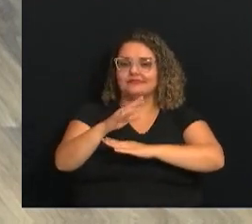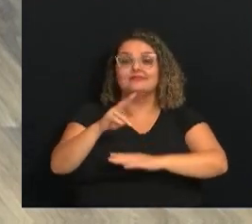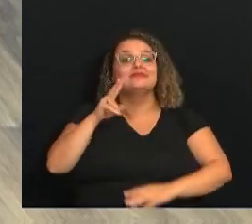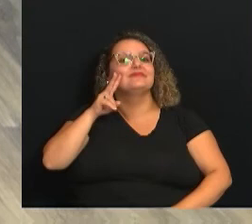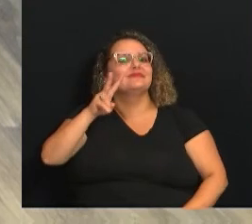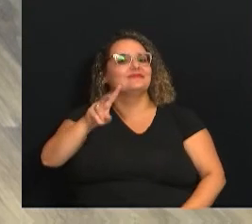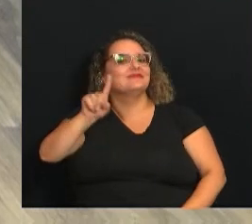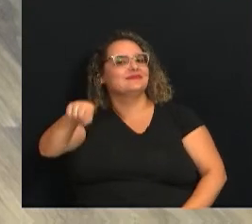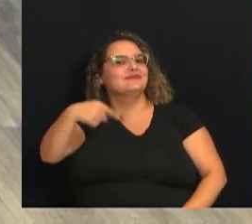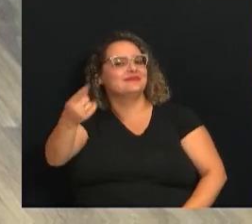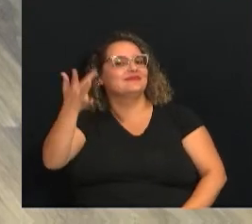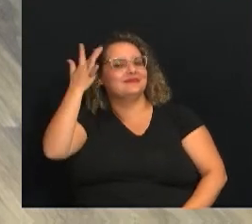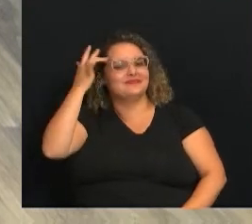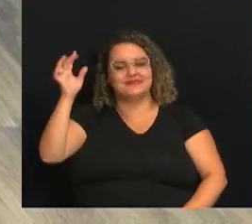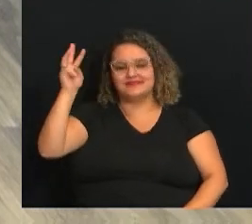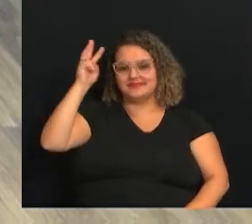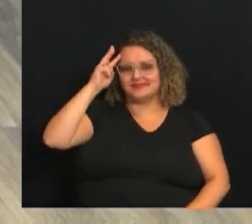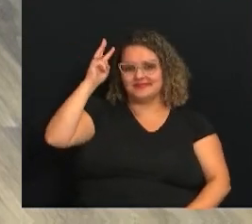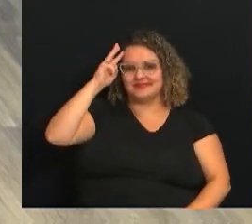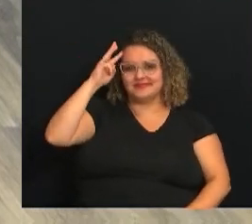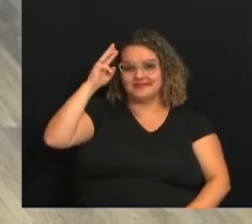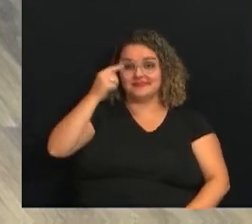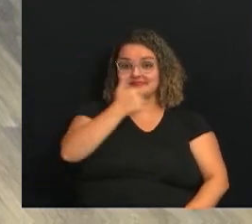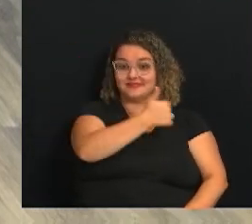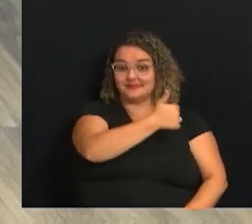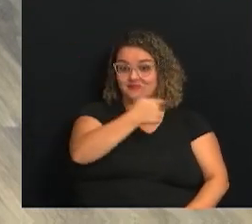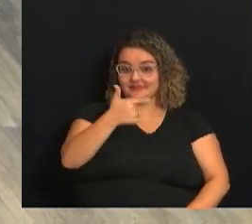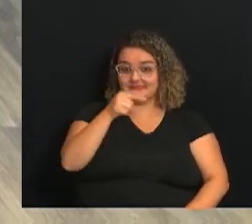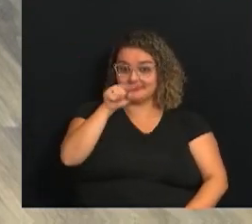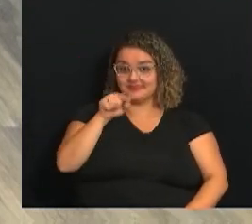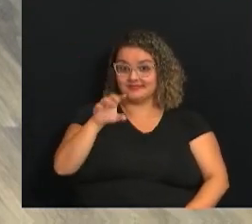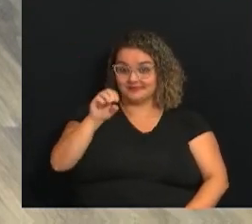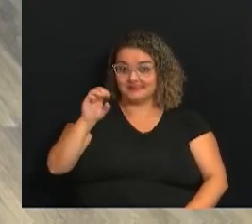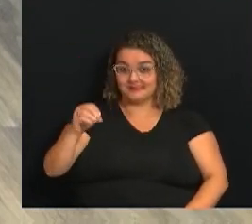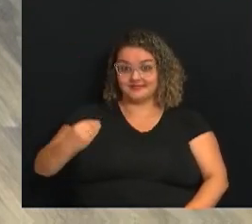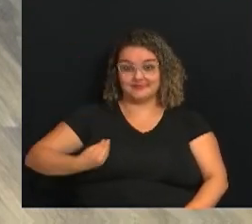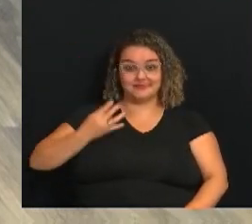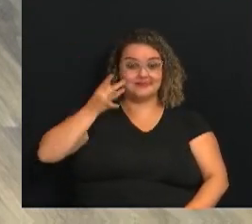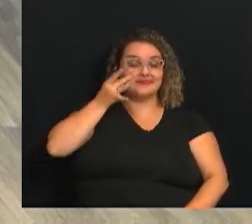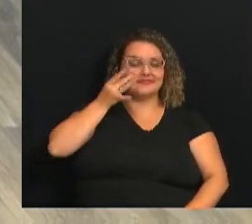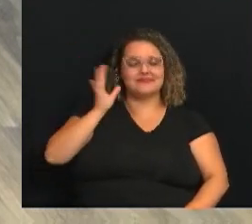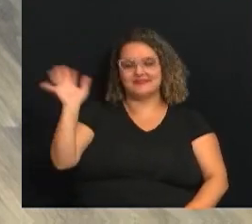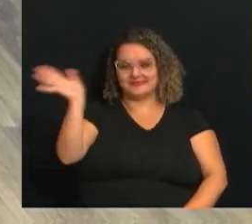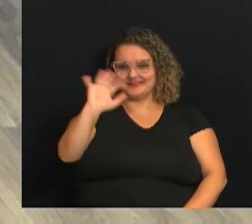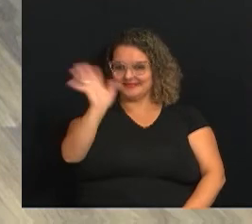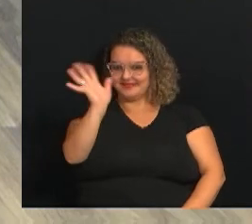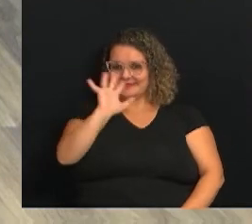amanhã, na terça-feira, ao meio-dia, ao vivo. Até lá. Tchau, tchau.